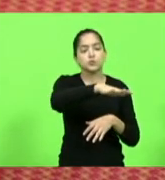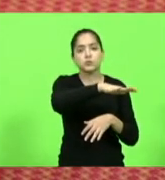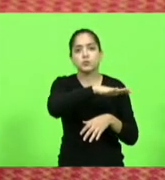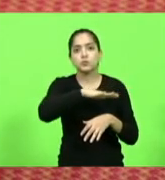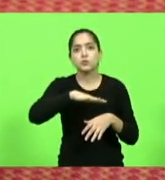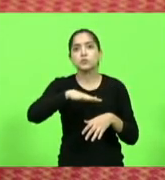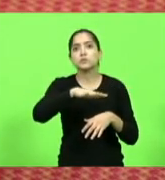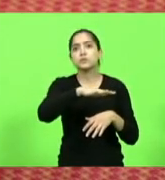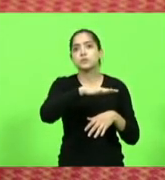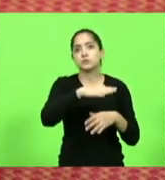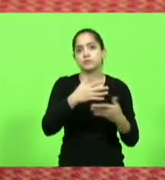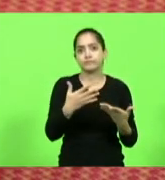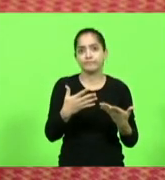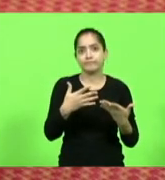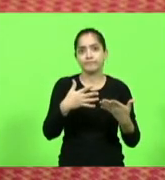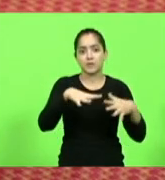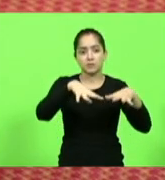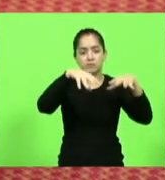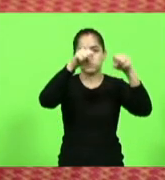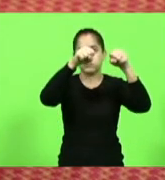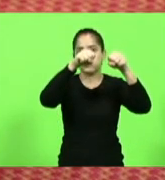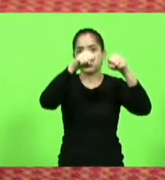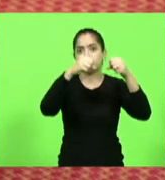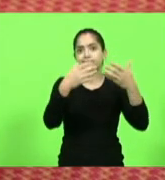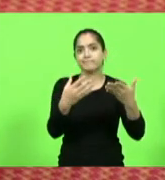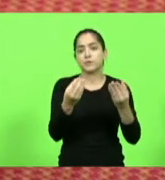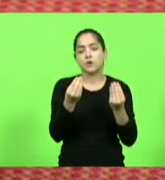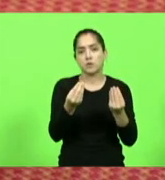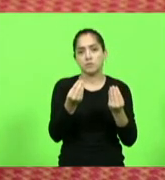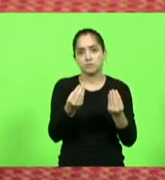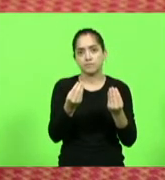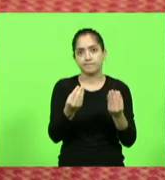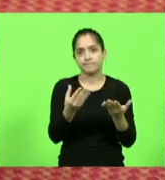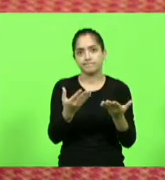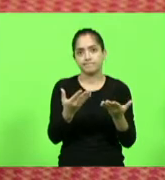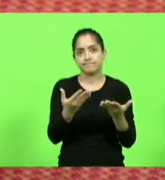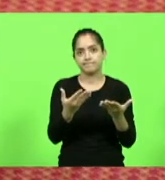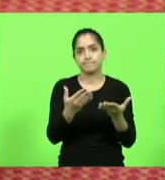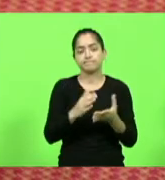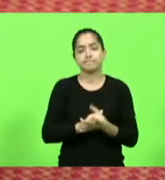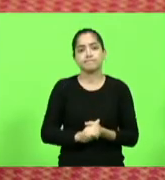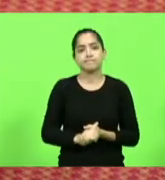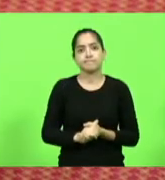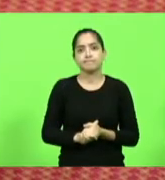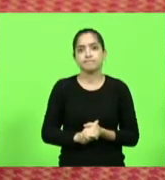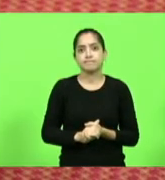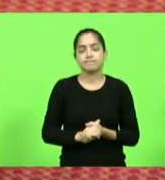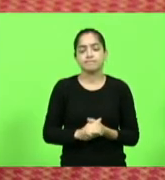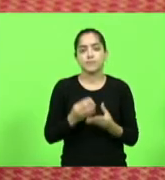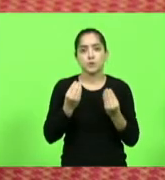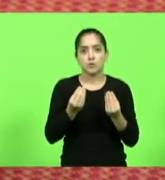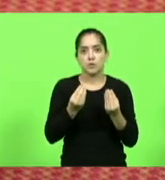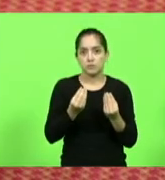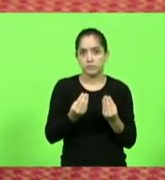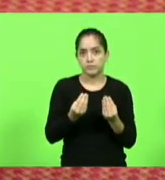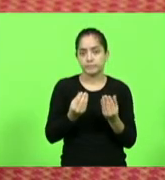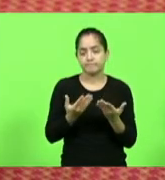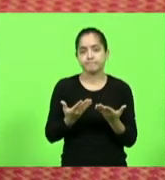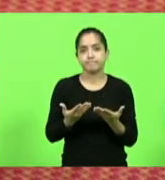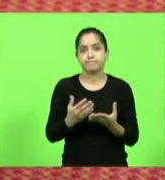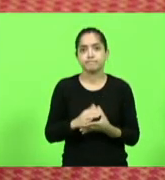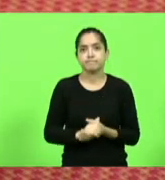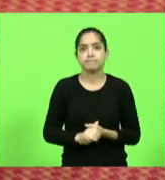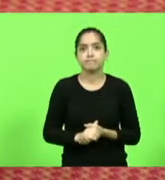estado todos esses dias sem energia elétrica? É amadorismo. É amadorismo. Obrigado,